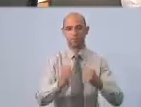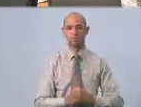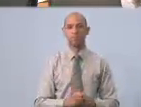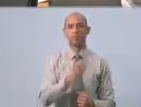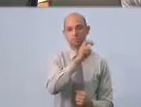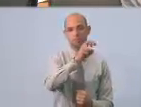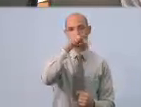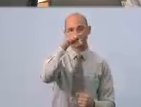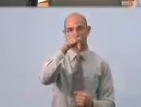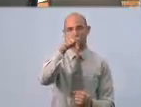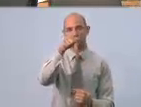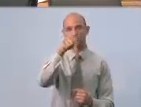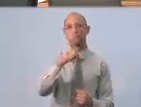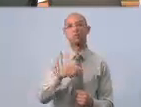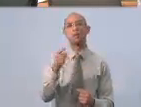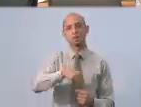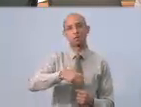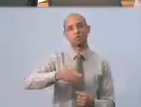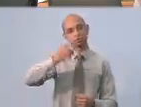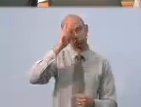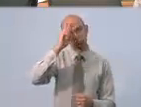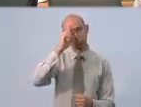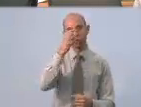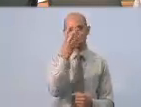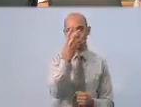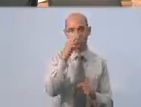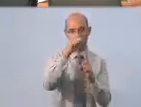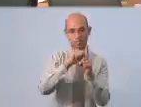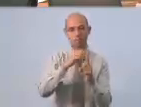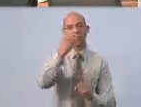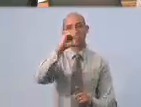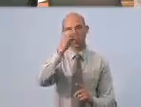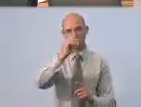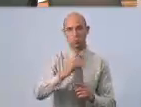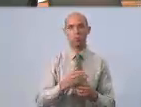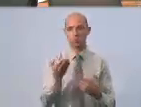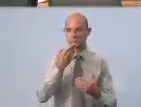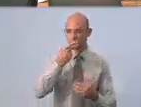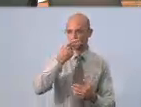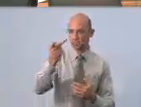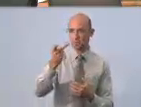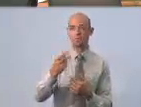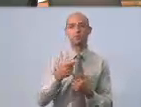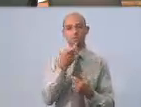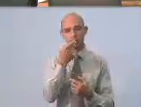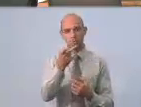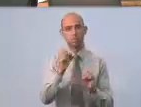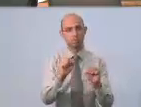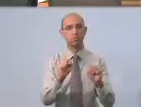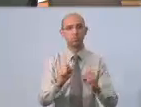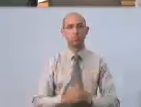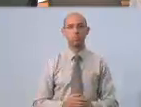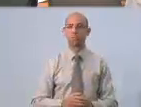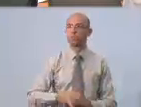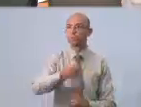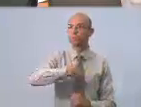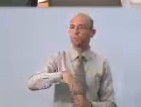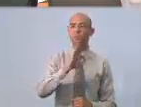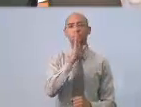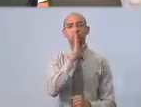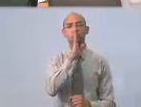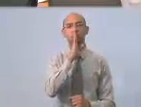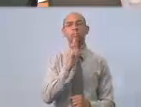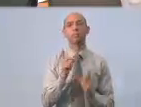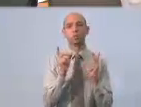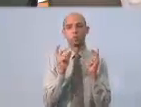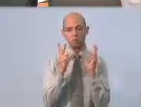57ª sessão ordinária de 4 de outubro. Está aberta a palavra. Vereadores favoráveis, permaneçam como estão,